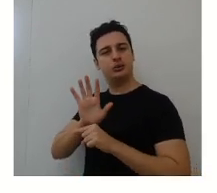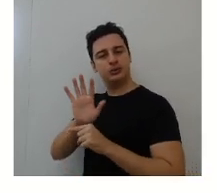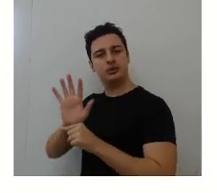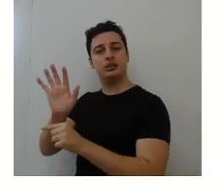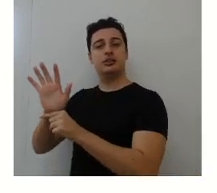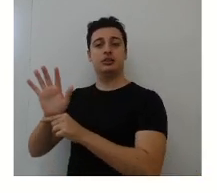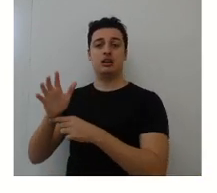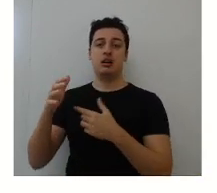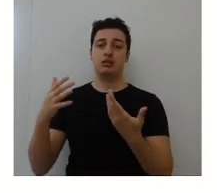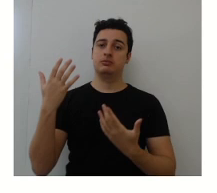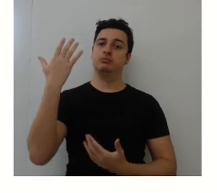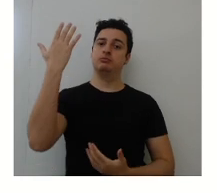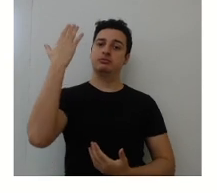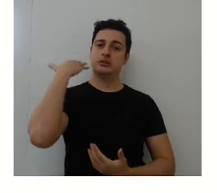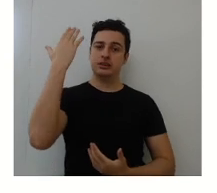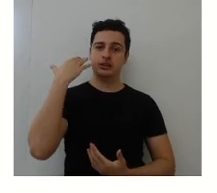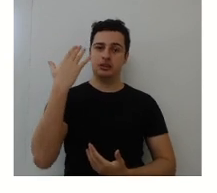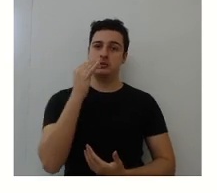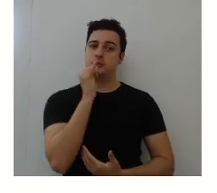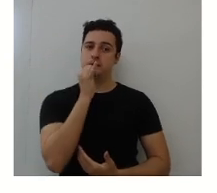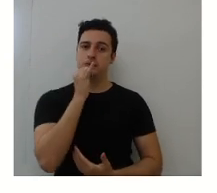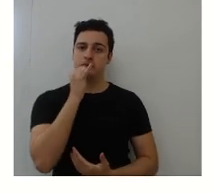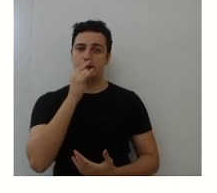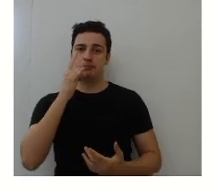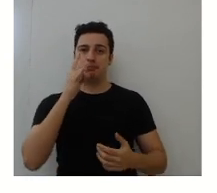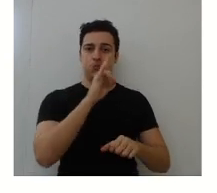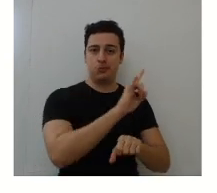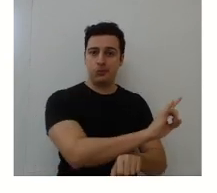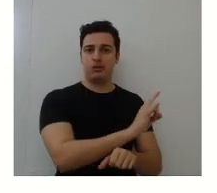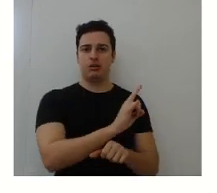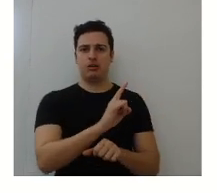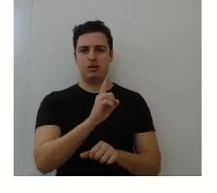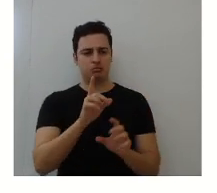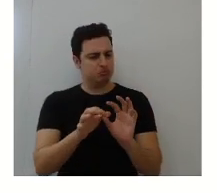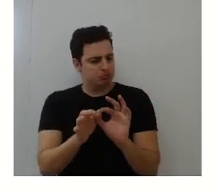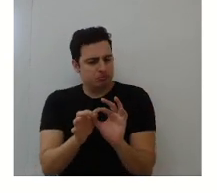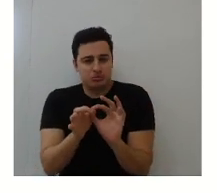naquela época as relações de traição também eram permitidas.